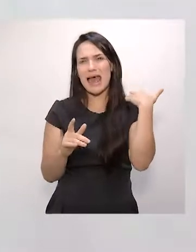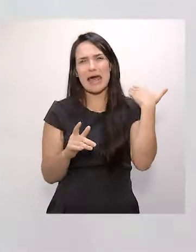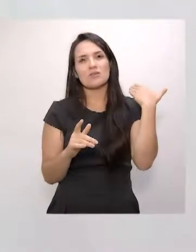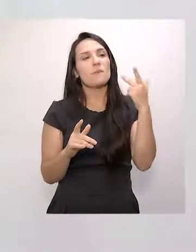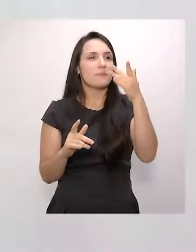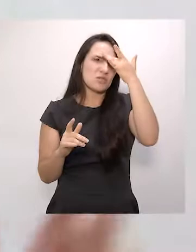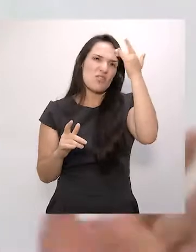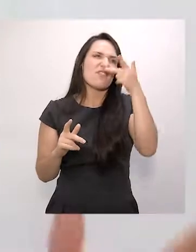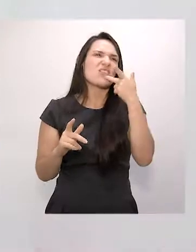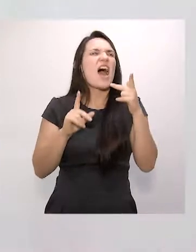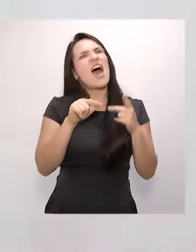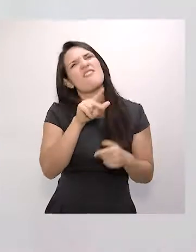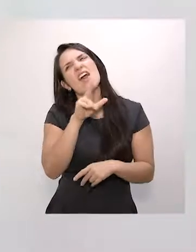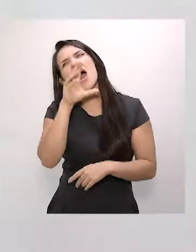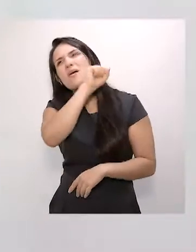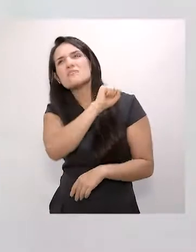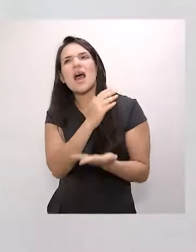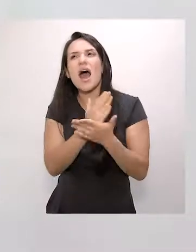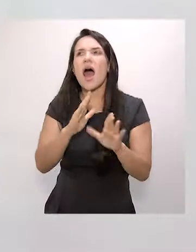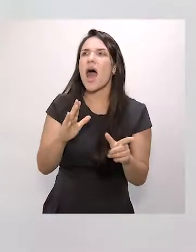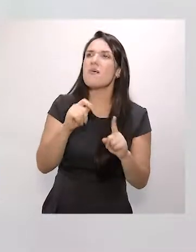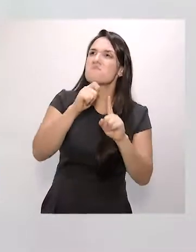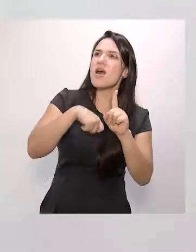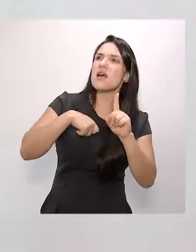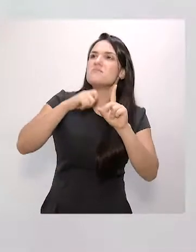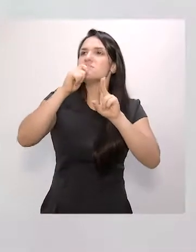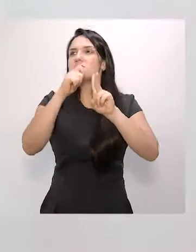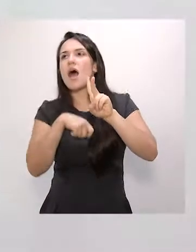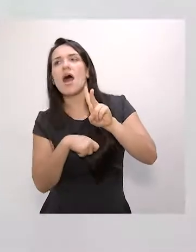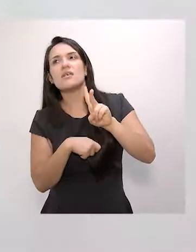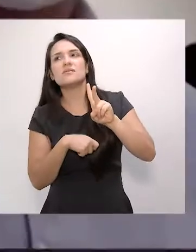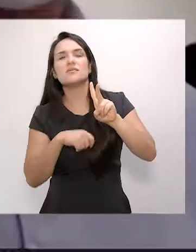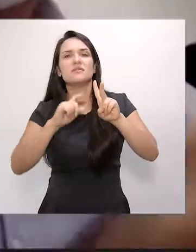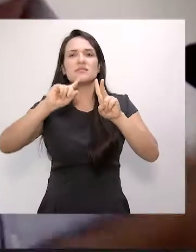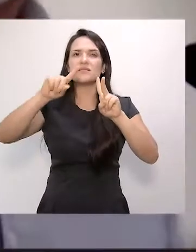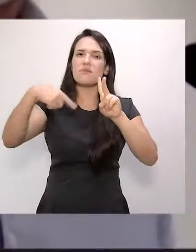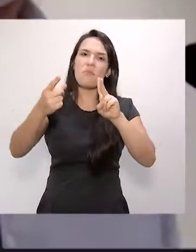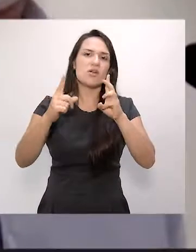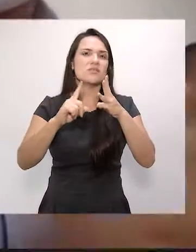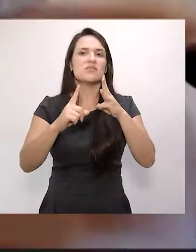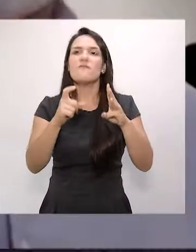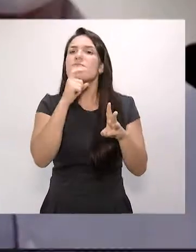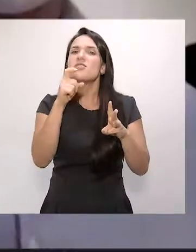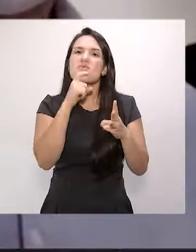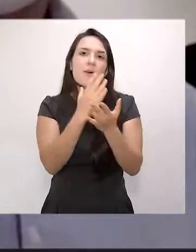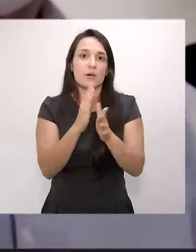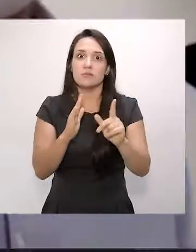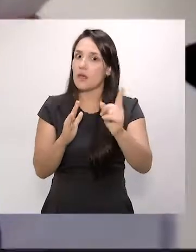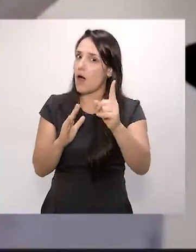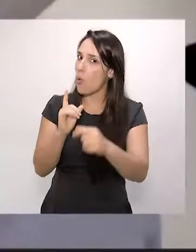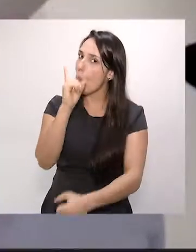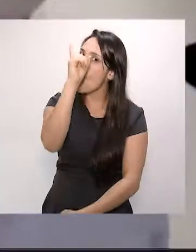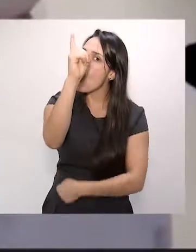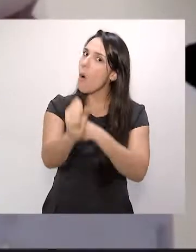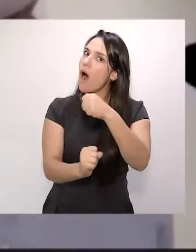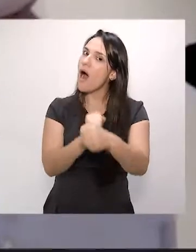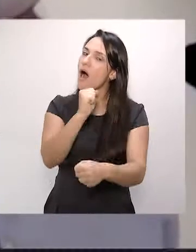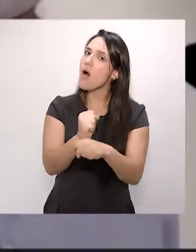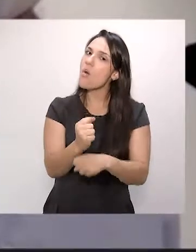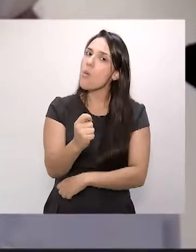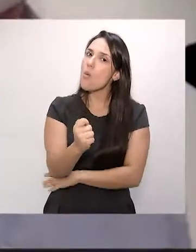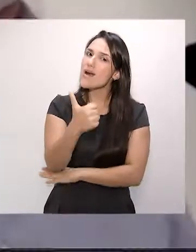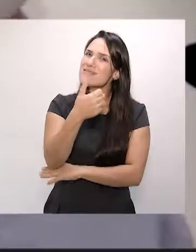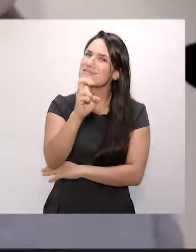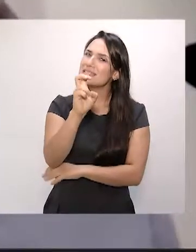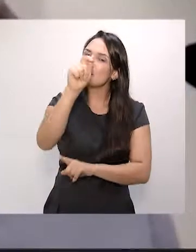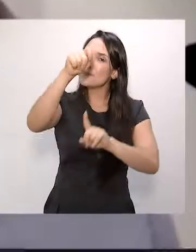A pandemia, quando começou, as pessoas falavam, vai durar 3 meses, vai durar 2 meses, vai durar até depois do